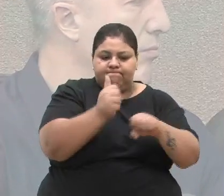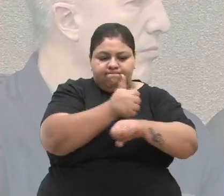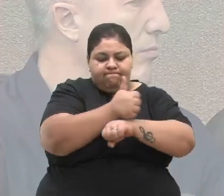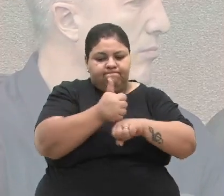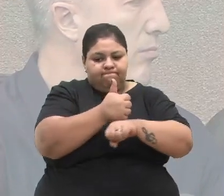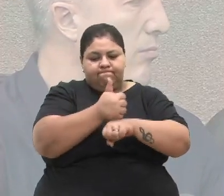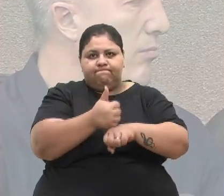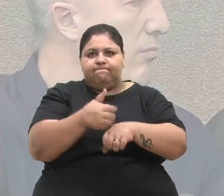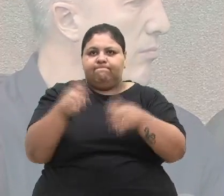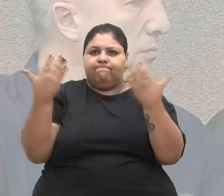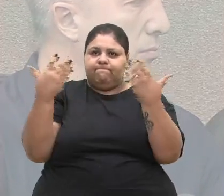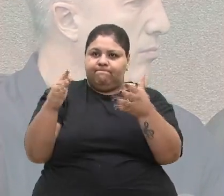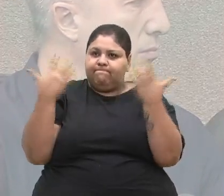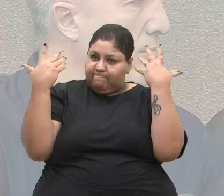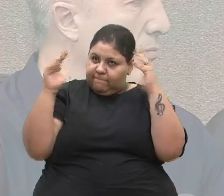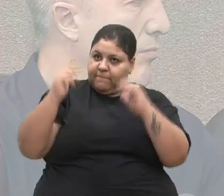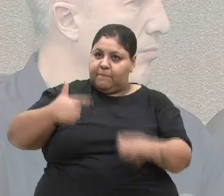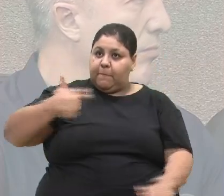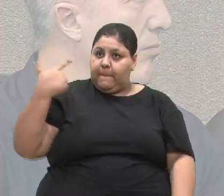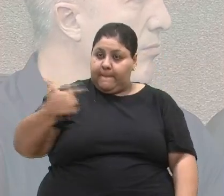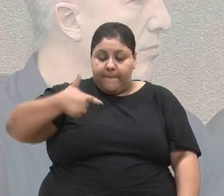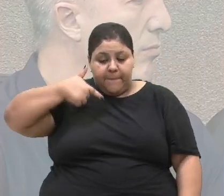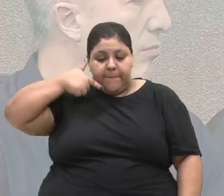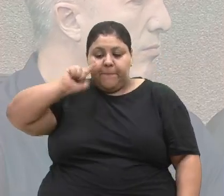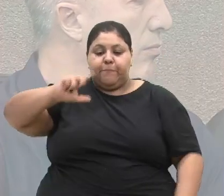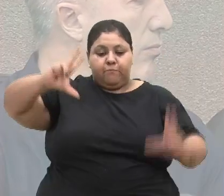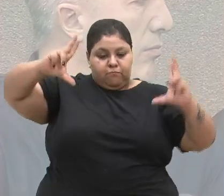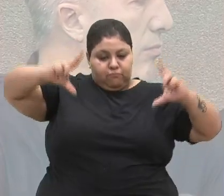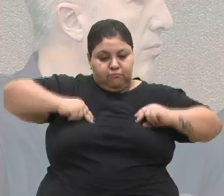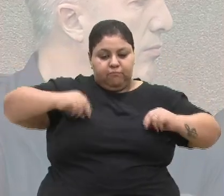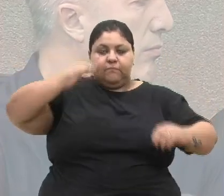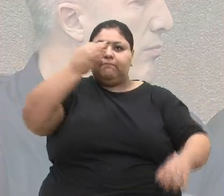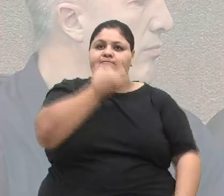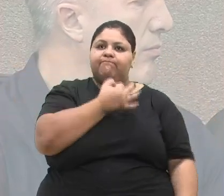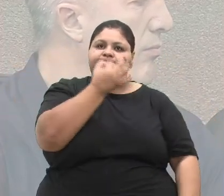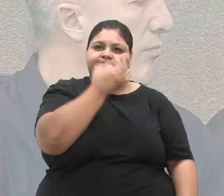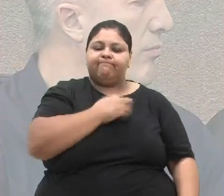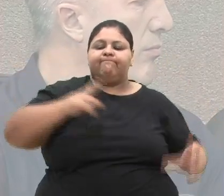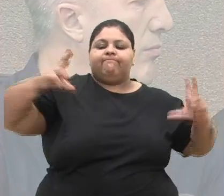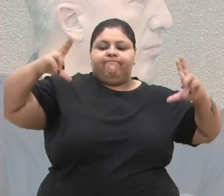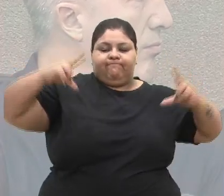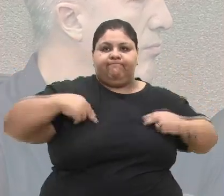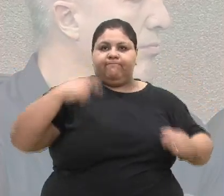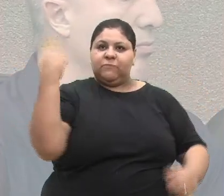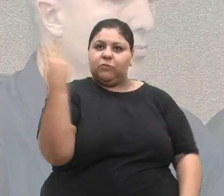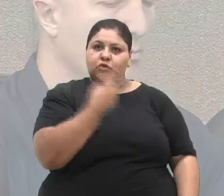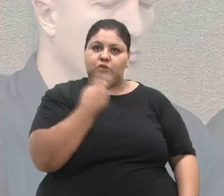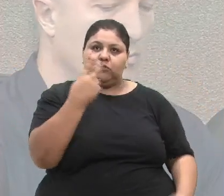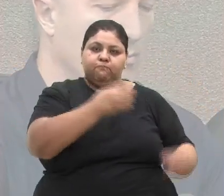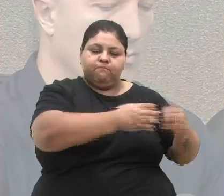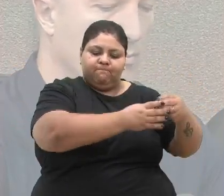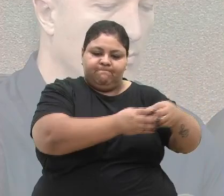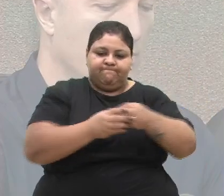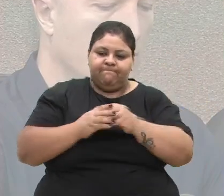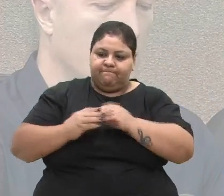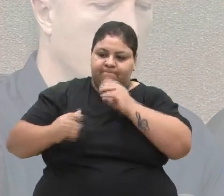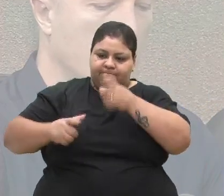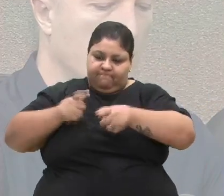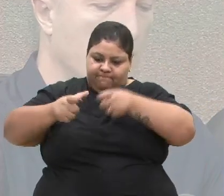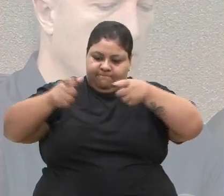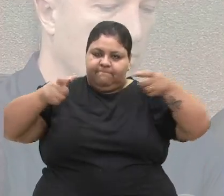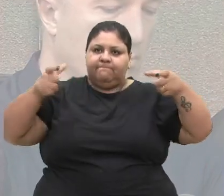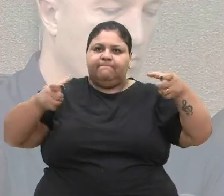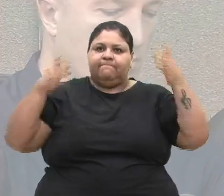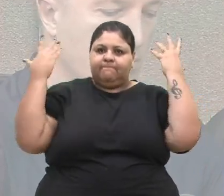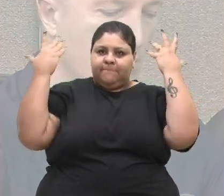pelo vice-campeonato honrado e merecido. Caxias do Sul merece os 2 times de Caxias cada vez maiores. Parabéns,